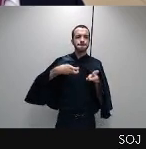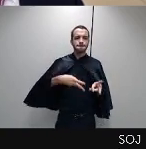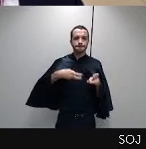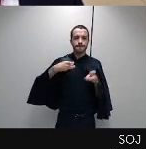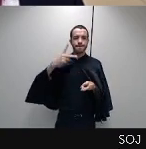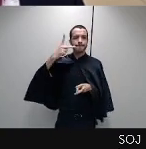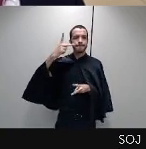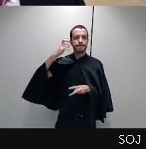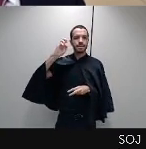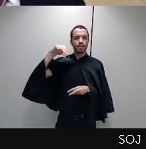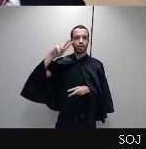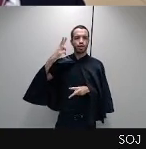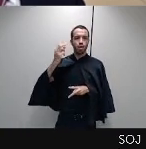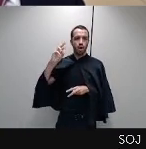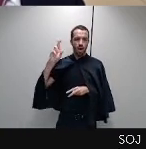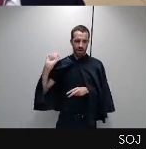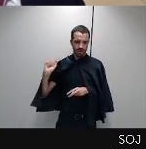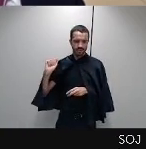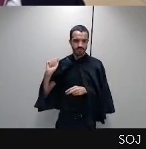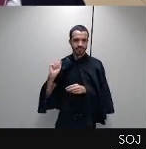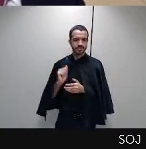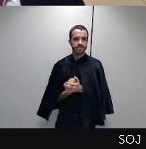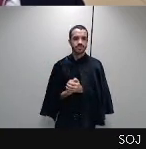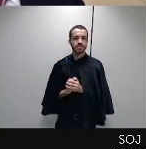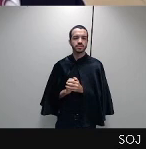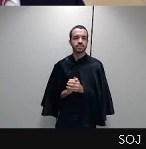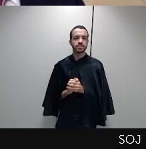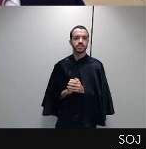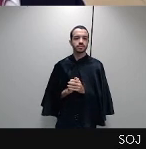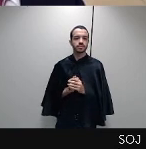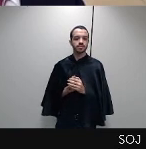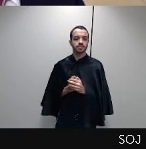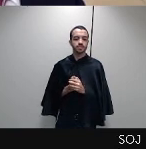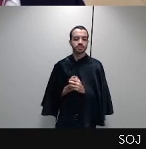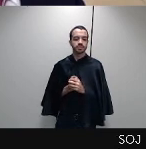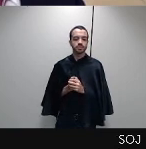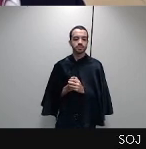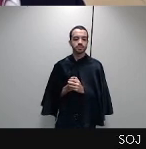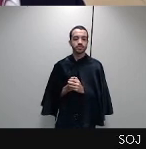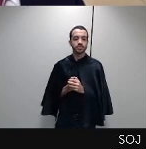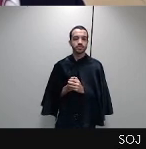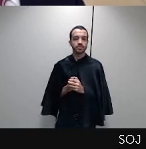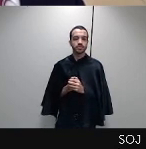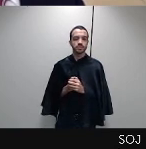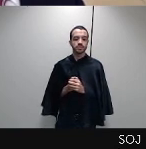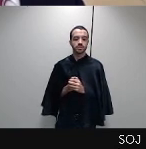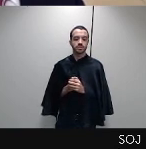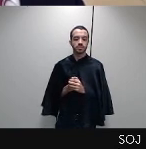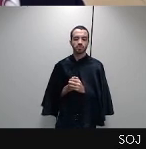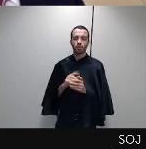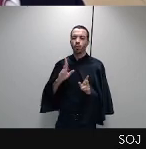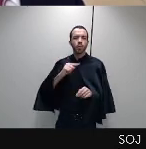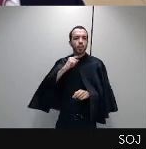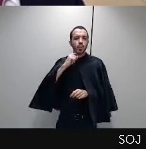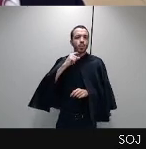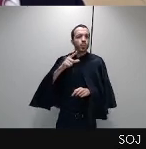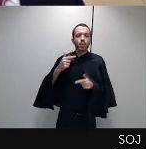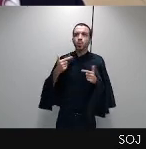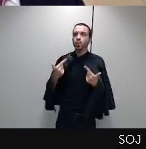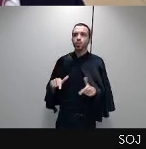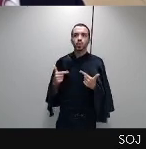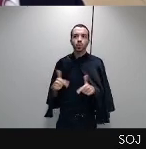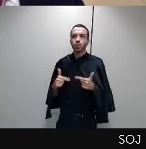de reserva de numerário no juízo da concordata o que se constituiria Sem dúvida encara sem dúvida e garantir